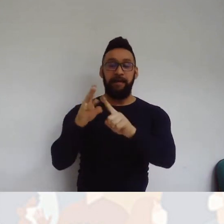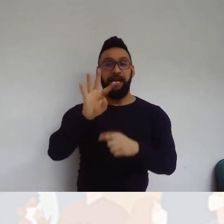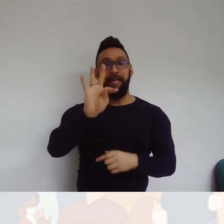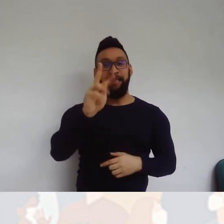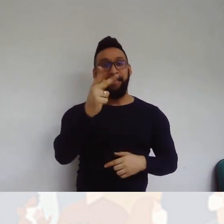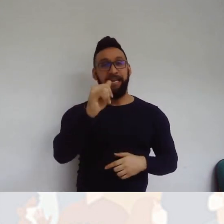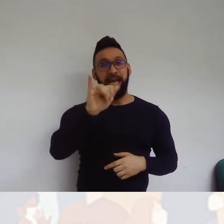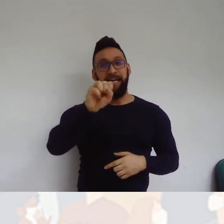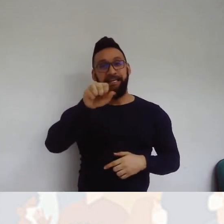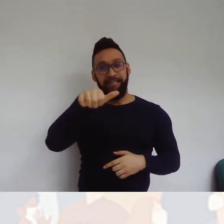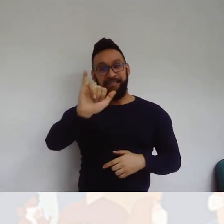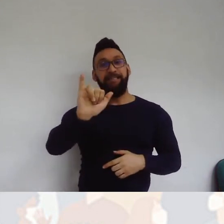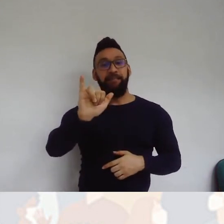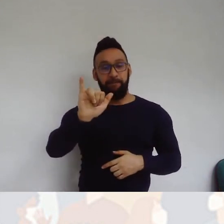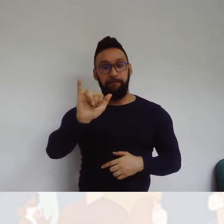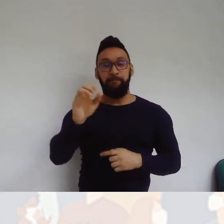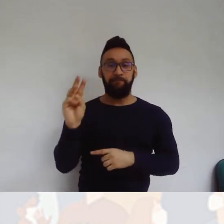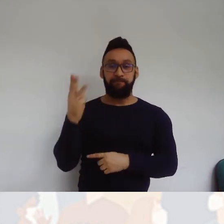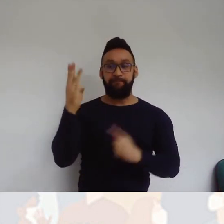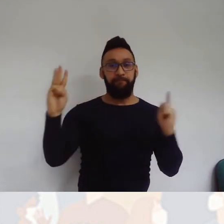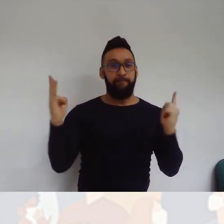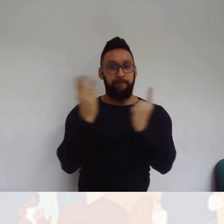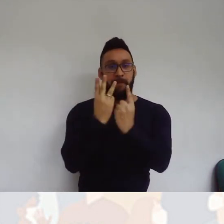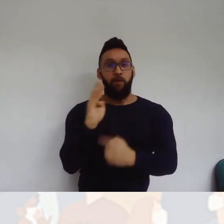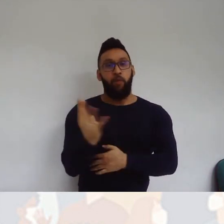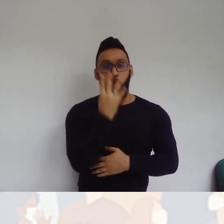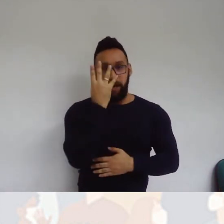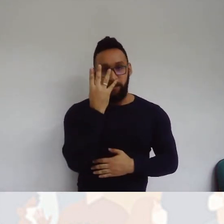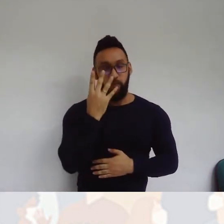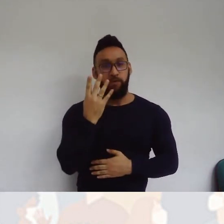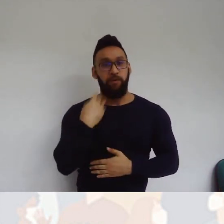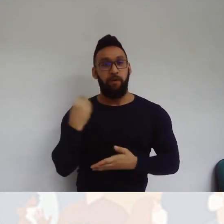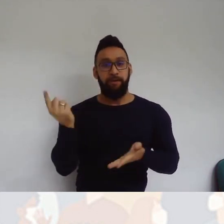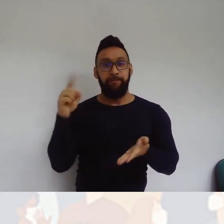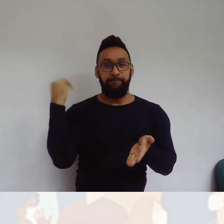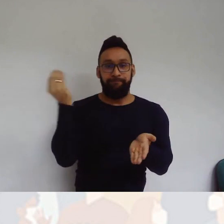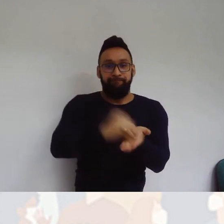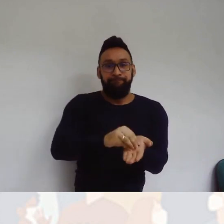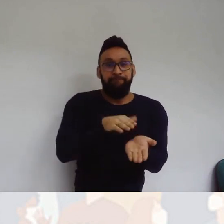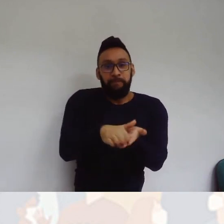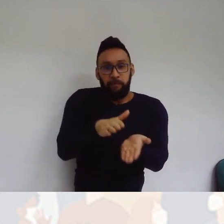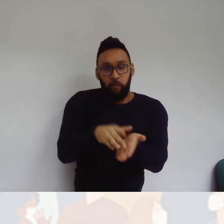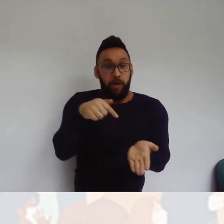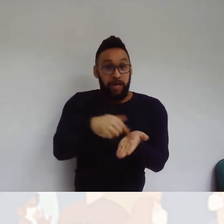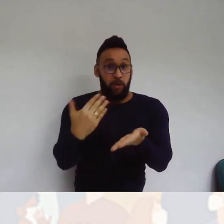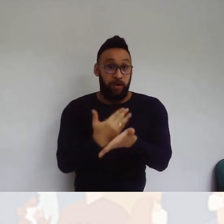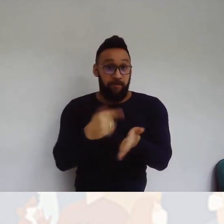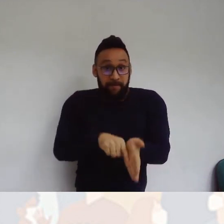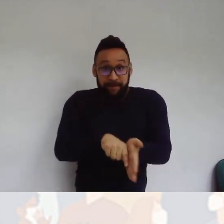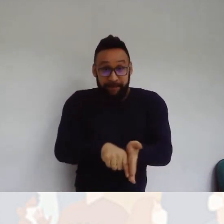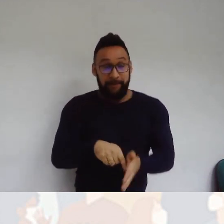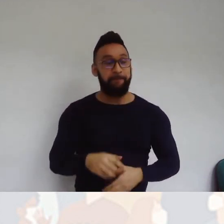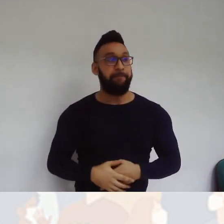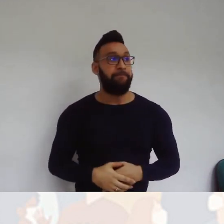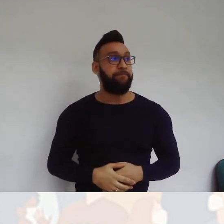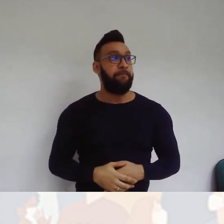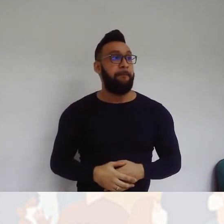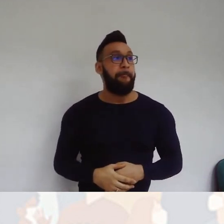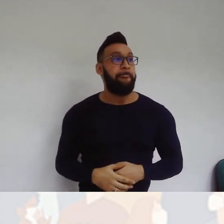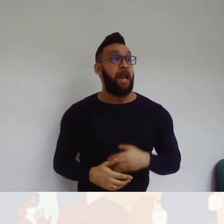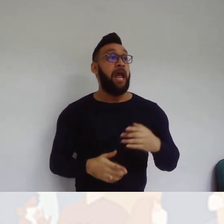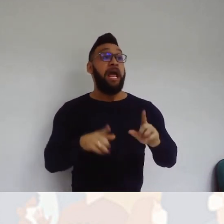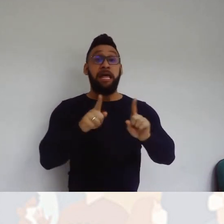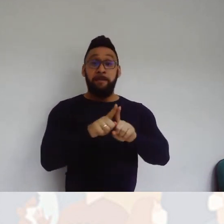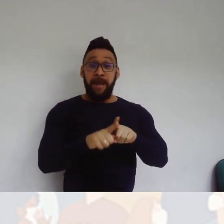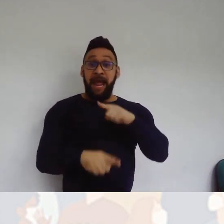Guimarães. Bom, obrigado a todos. Obrigada, gente. Eu vou passar a palavra para a Dilamar, porque aí ela